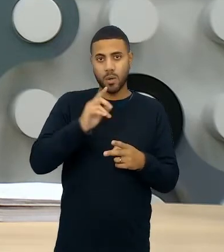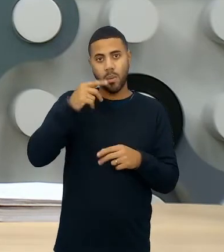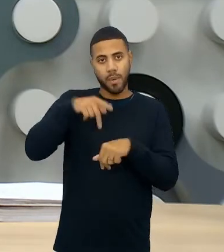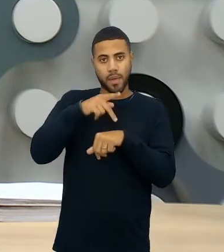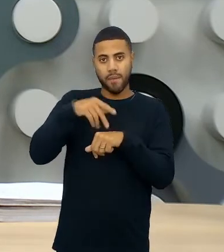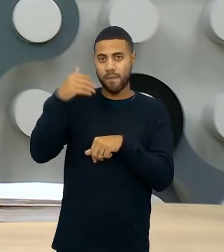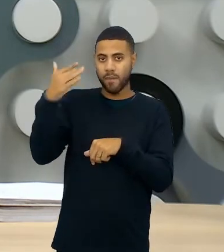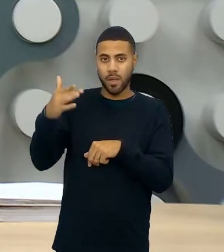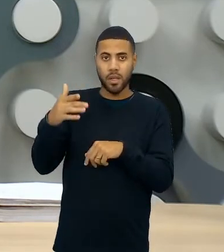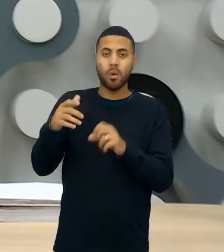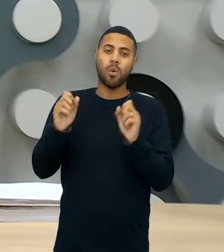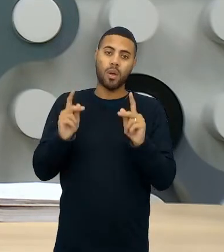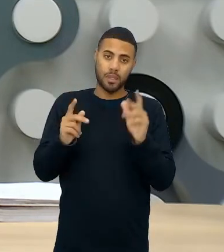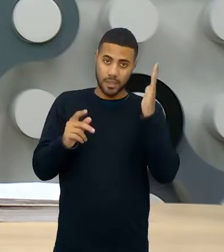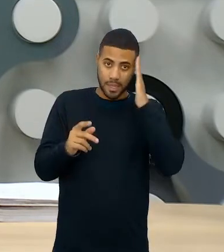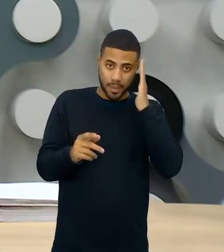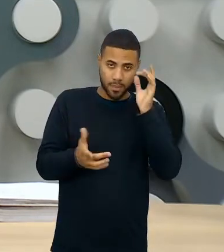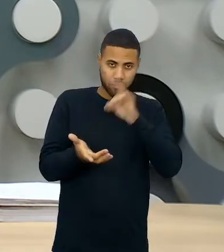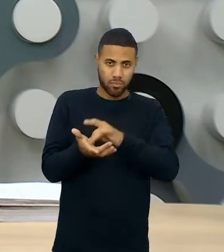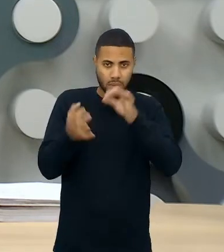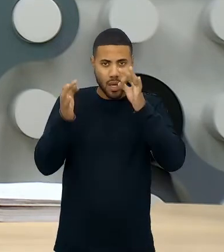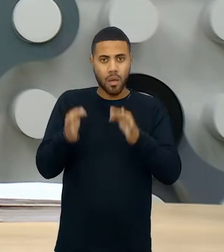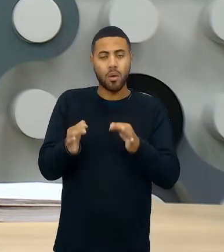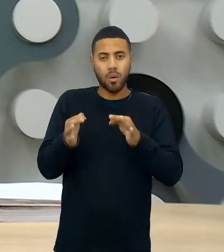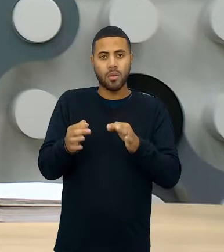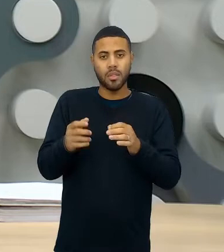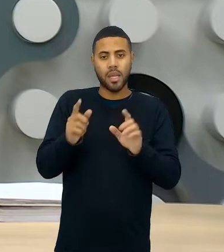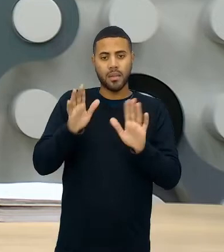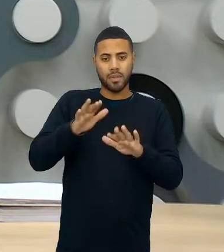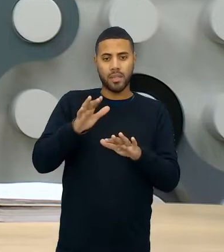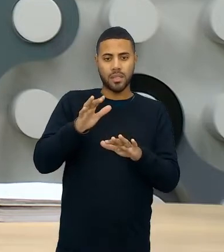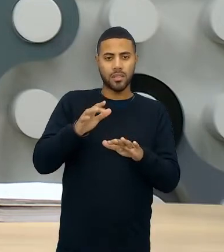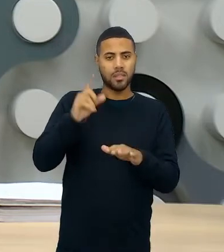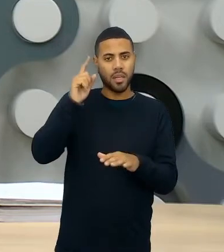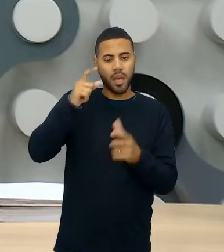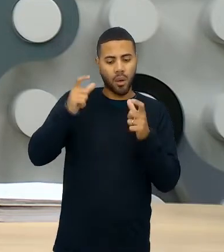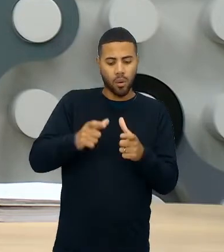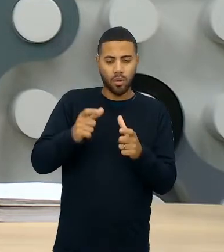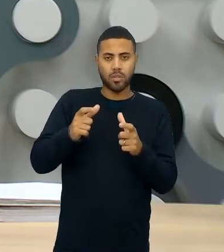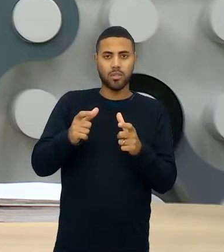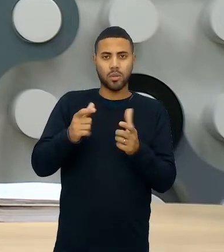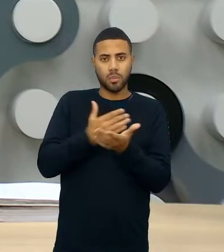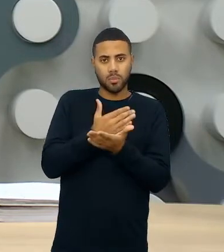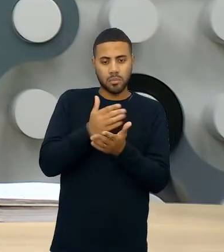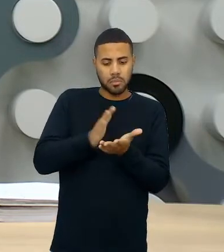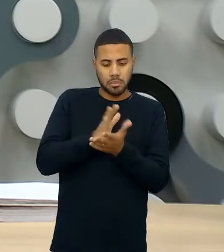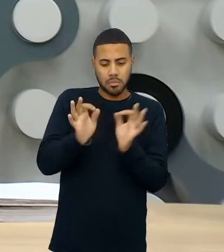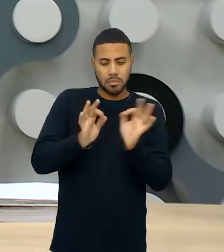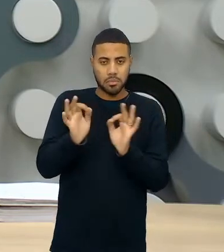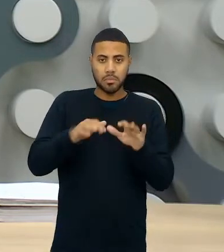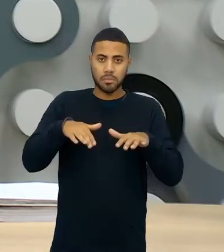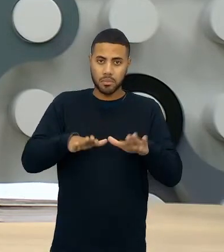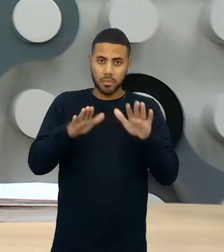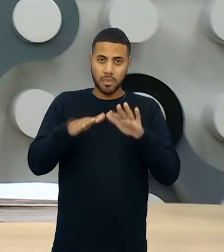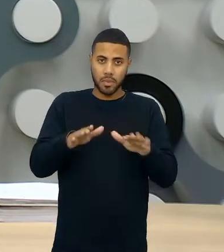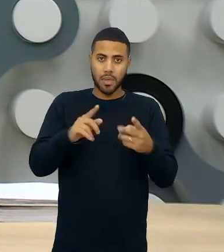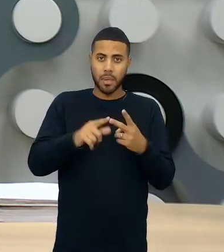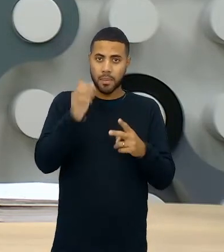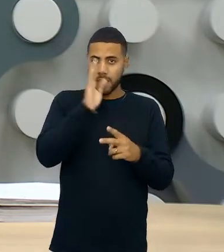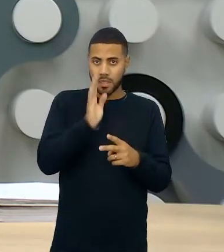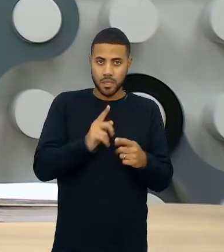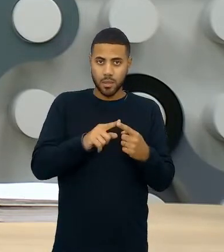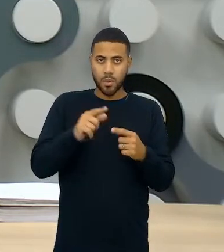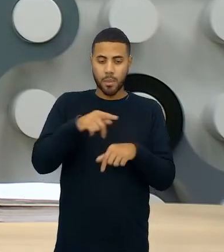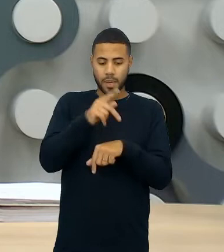né? Tem lá na etiqueta a origem, né, da roupa, fabricado no Brasil, fabricado em